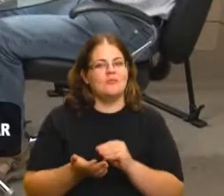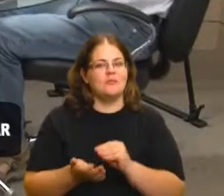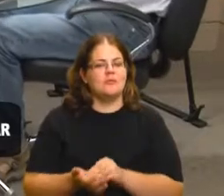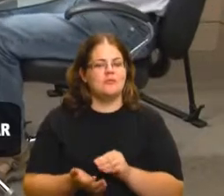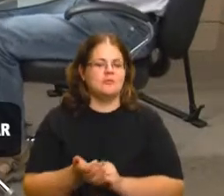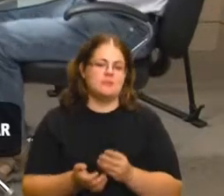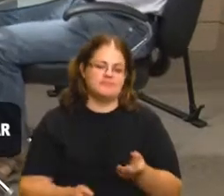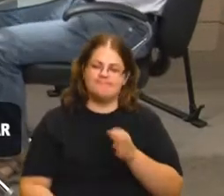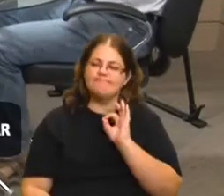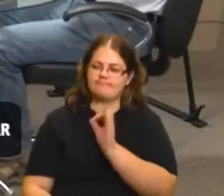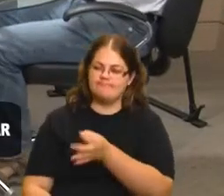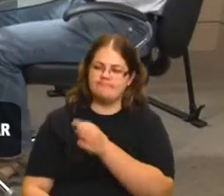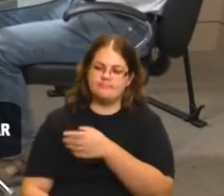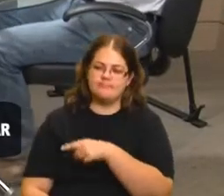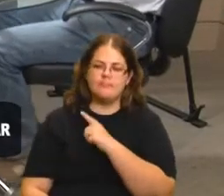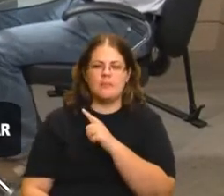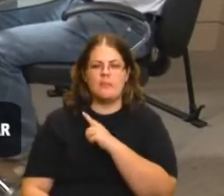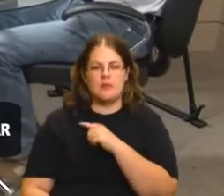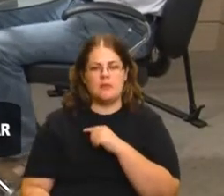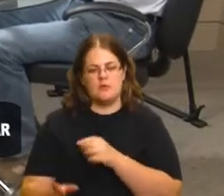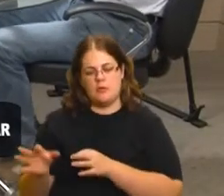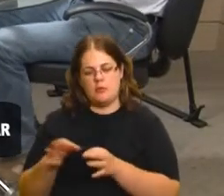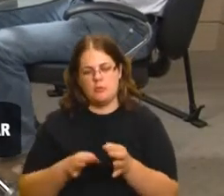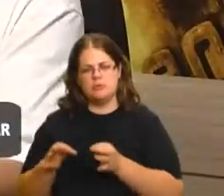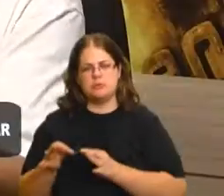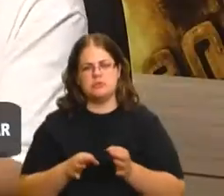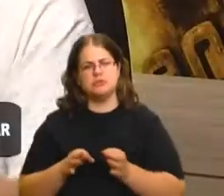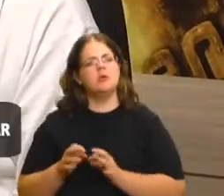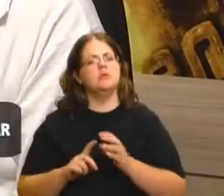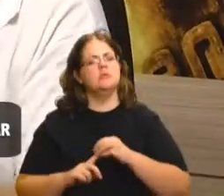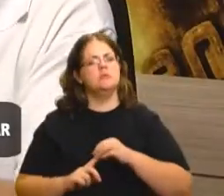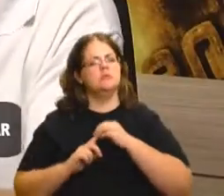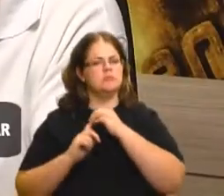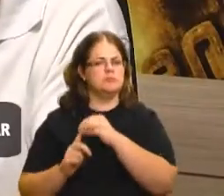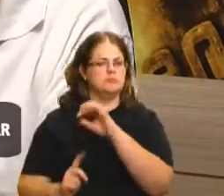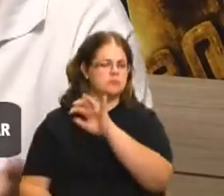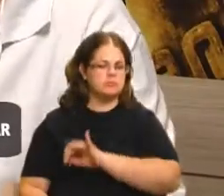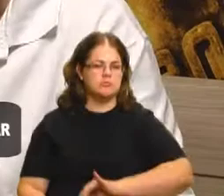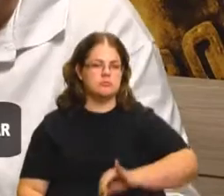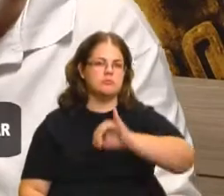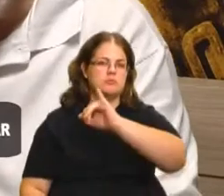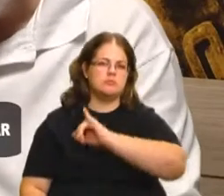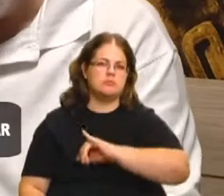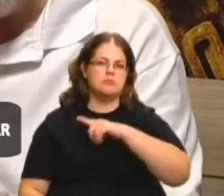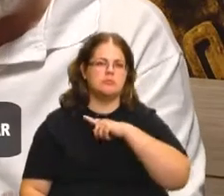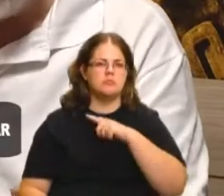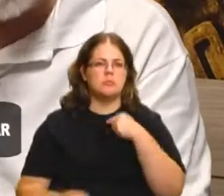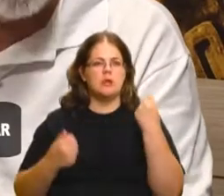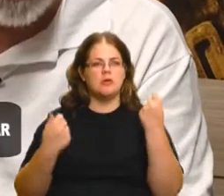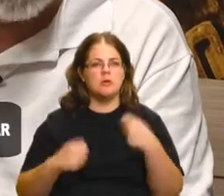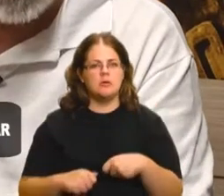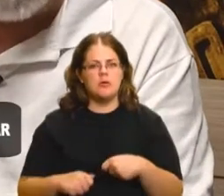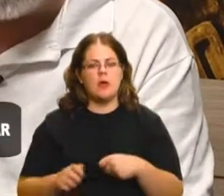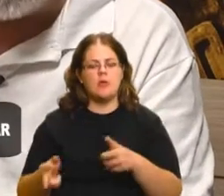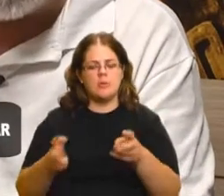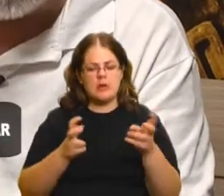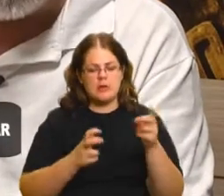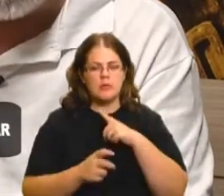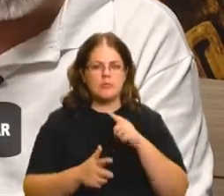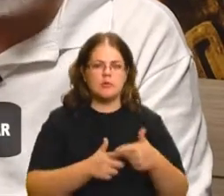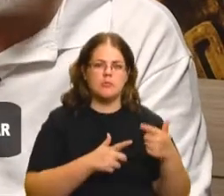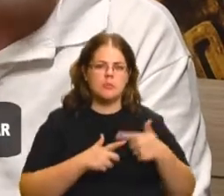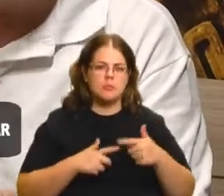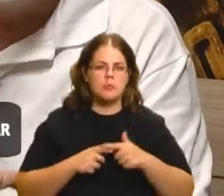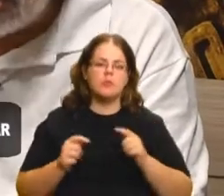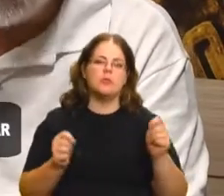Sem dúvida, há um projeto de institucionalização, em grande parte, fundamentado na percepção de que há problemas